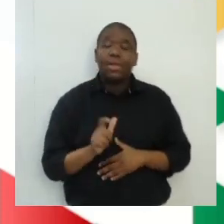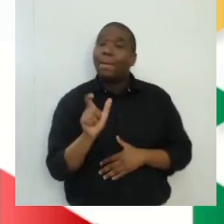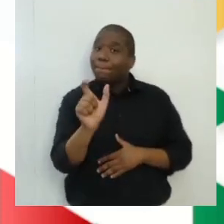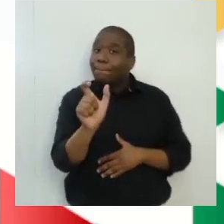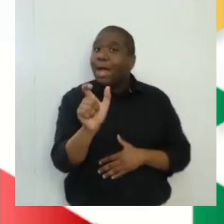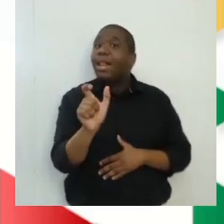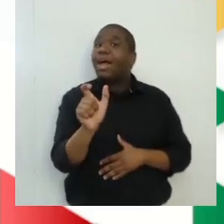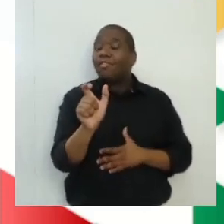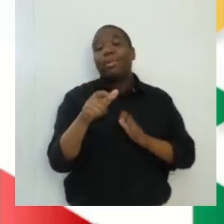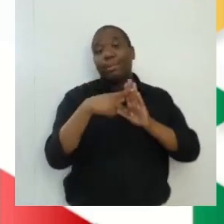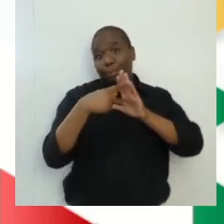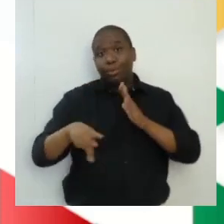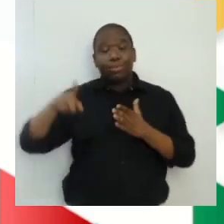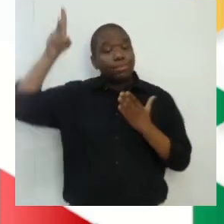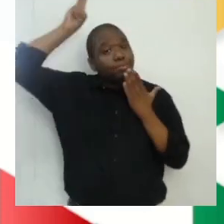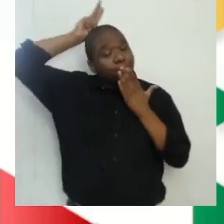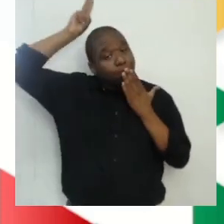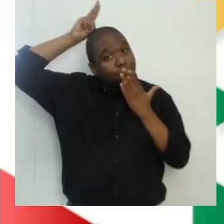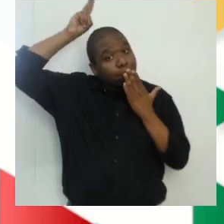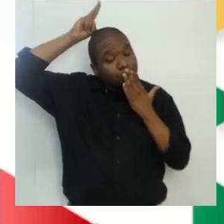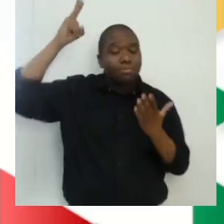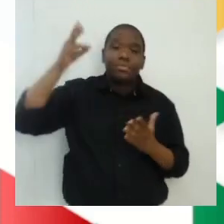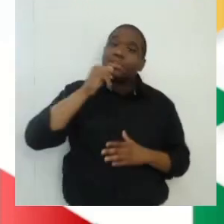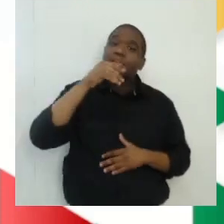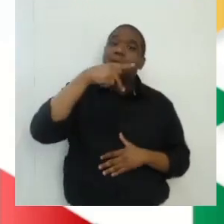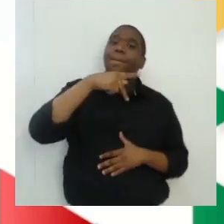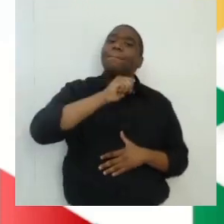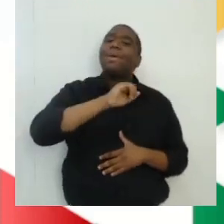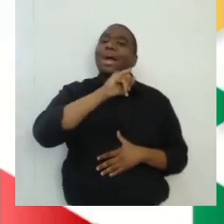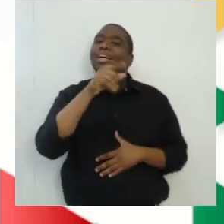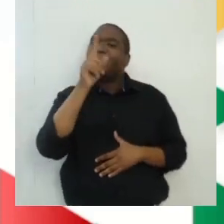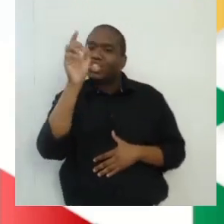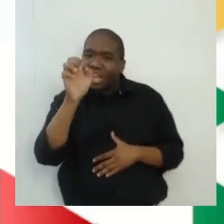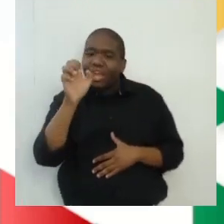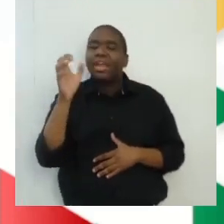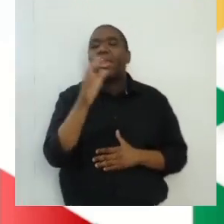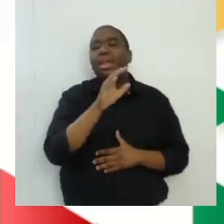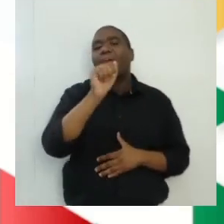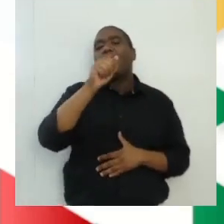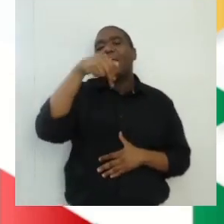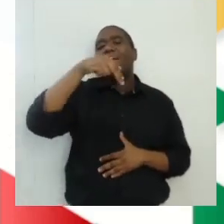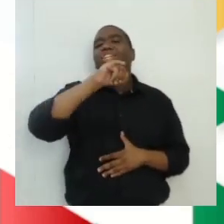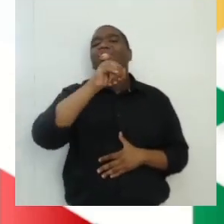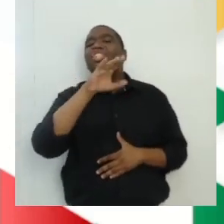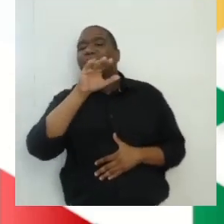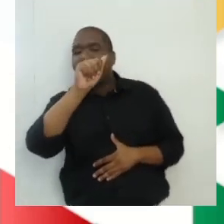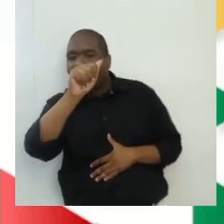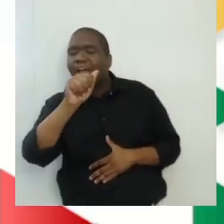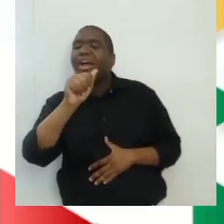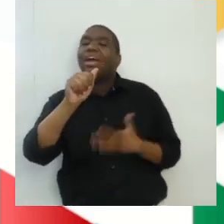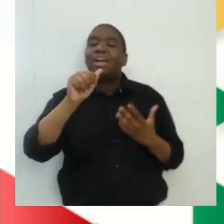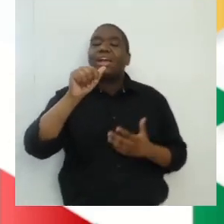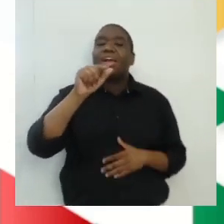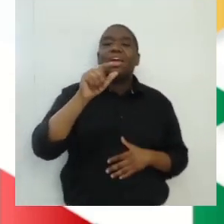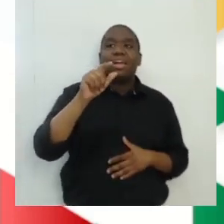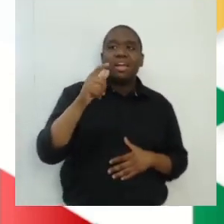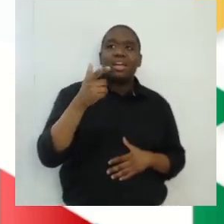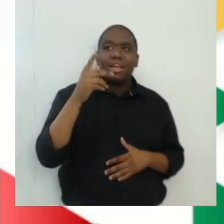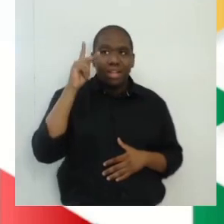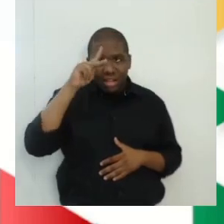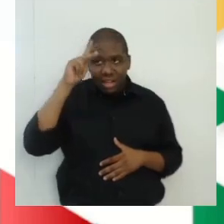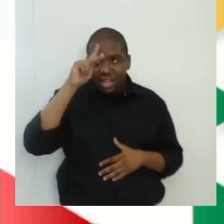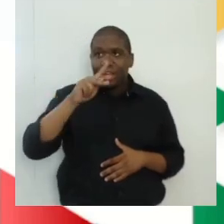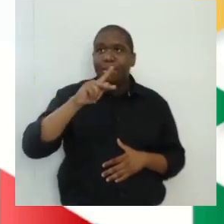origem indígena, pajé, jerimum, canjica, gengibre, lembra? Isso gera tanta